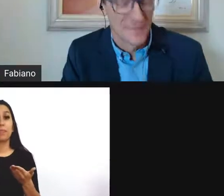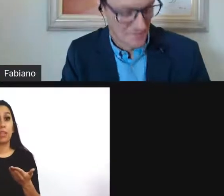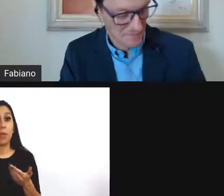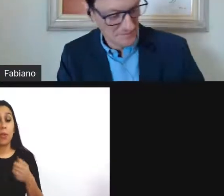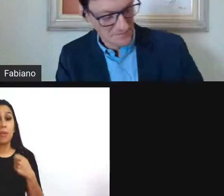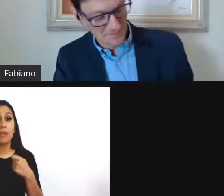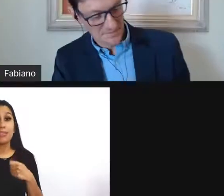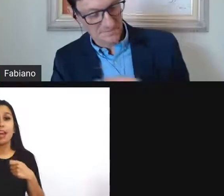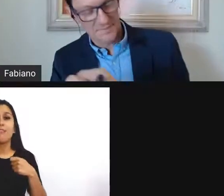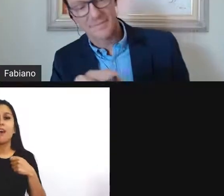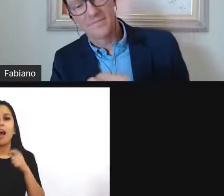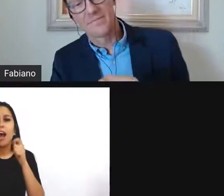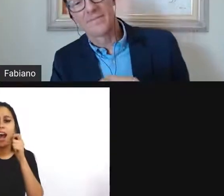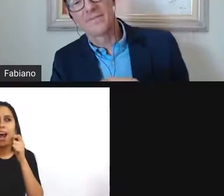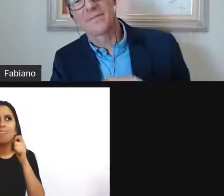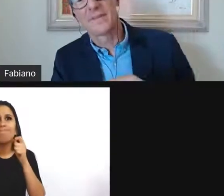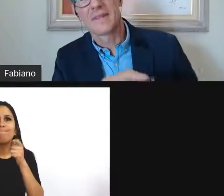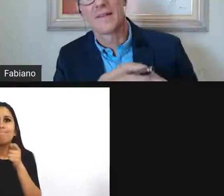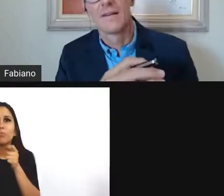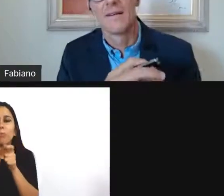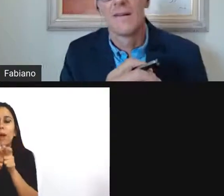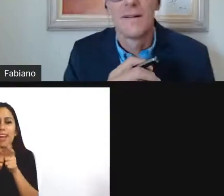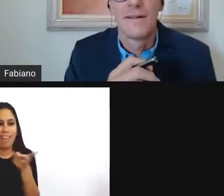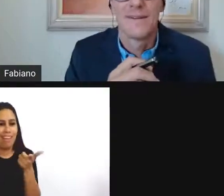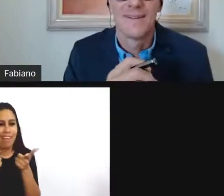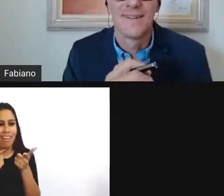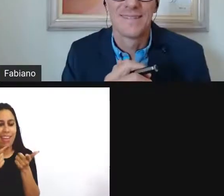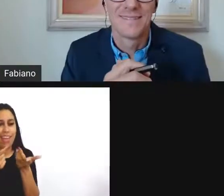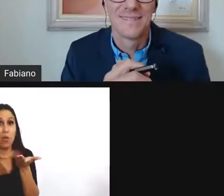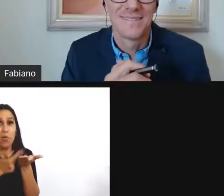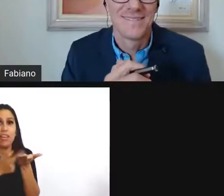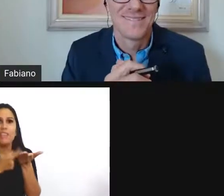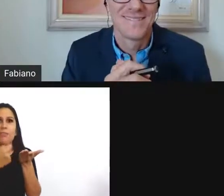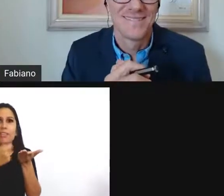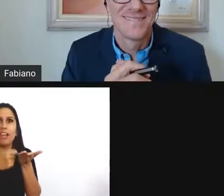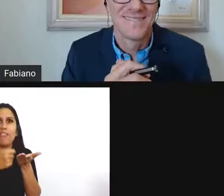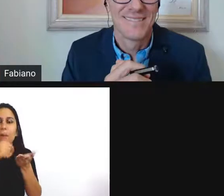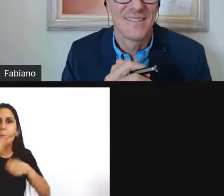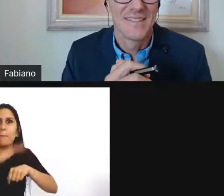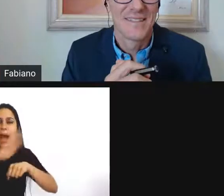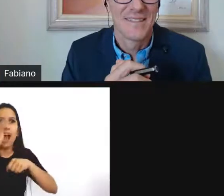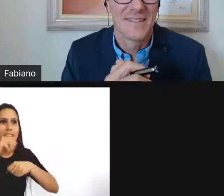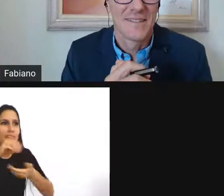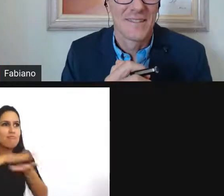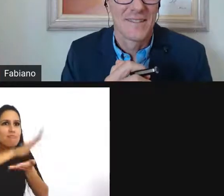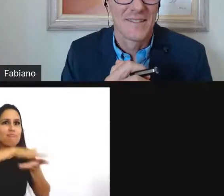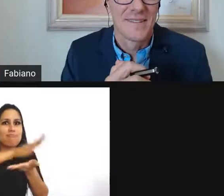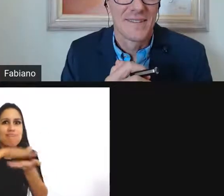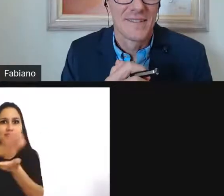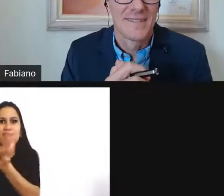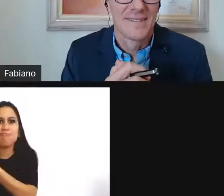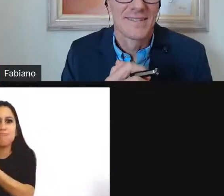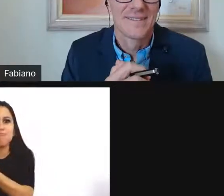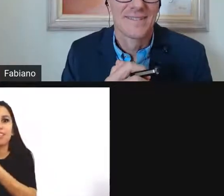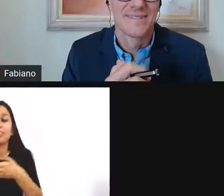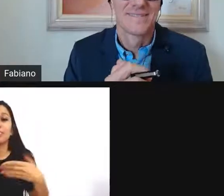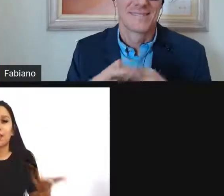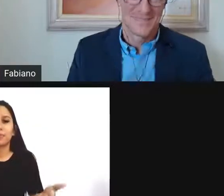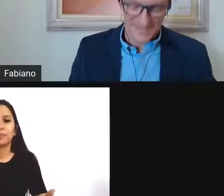aumentar, né? Ficou quase um livro, foi aumentando, né? Mas graças a Deus isso